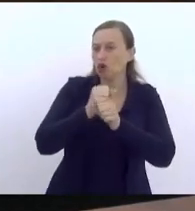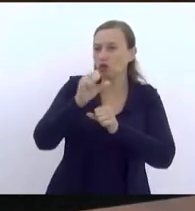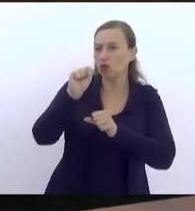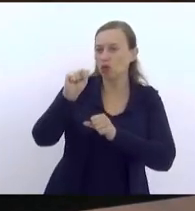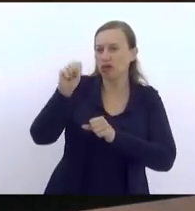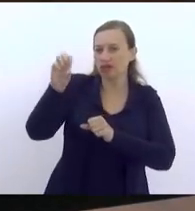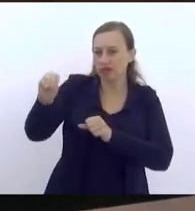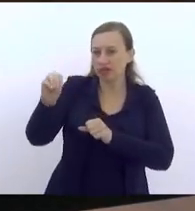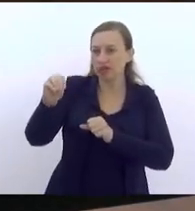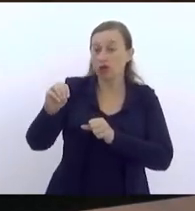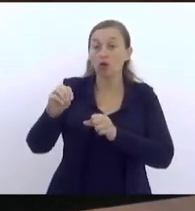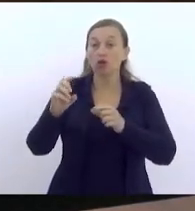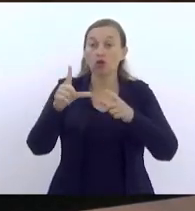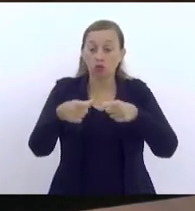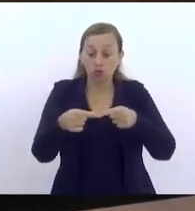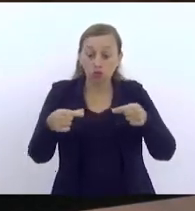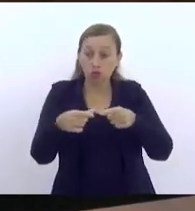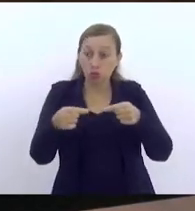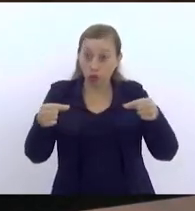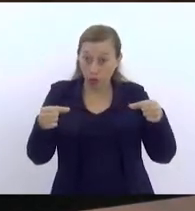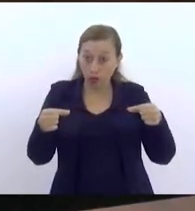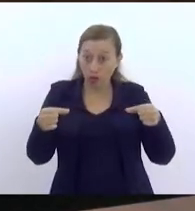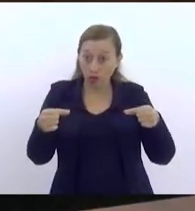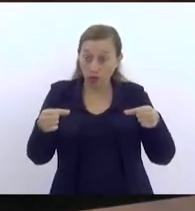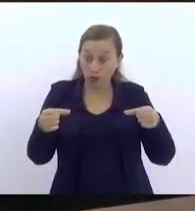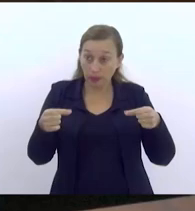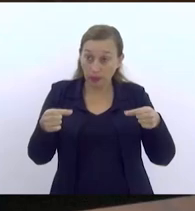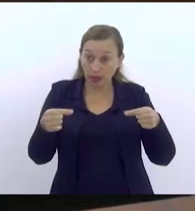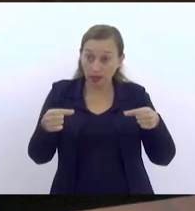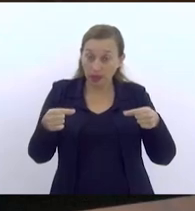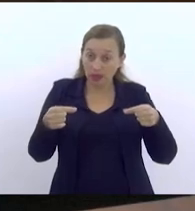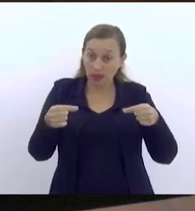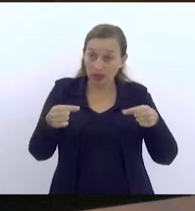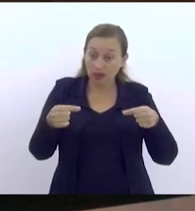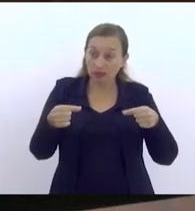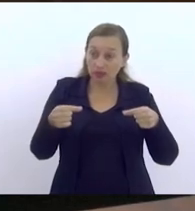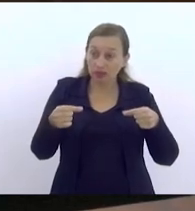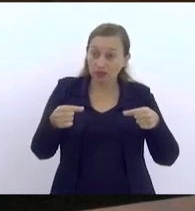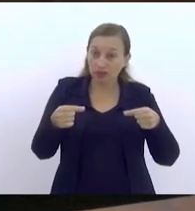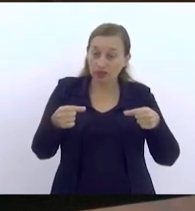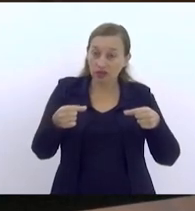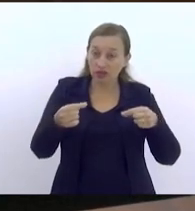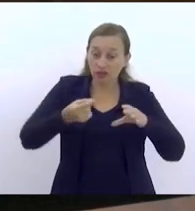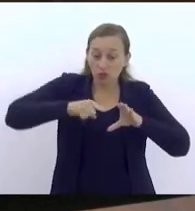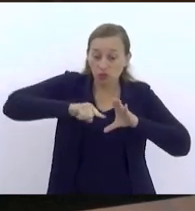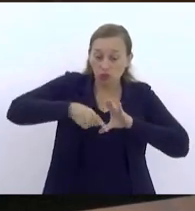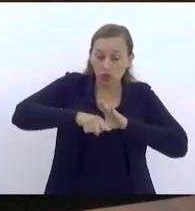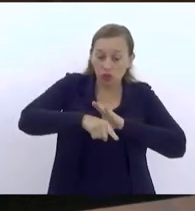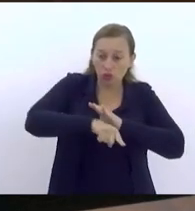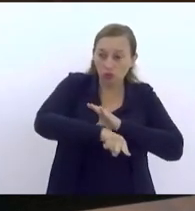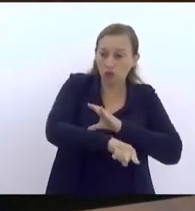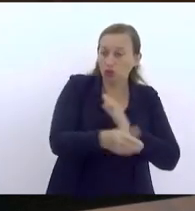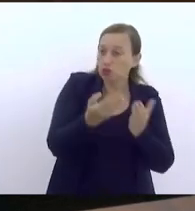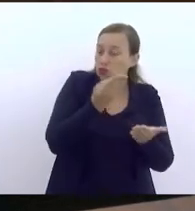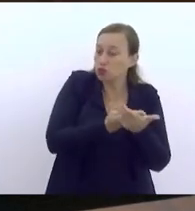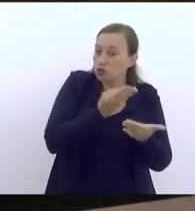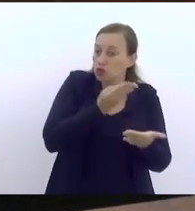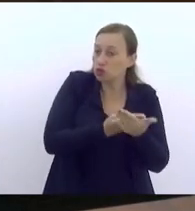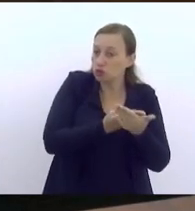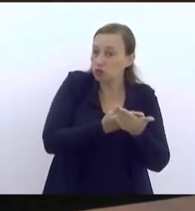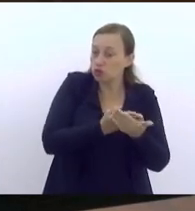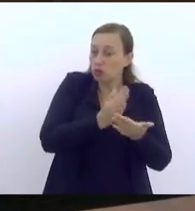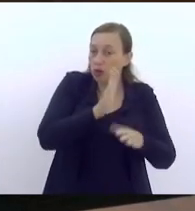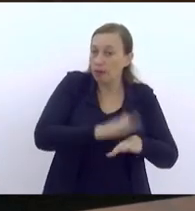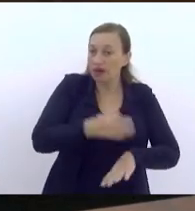estava diversos fusos na nossa frente. Diversos fusos na nossa frente.